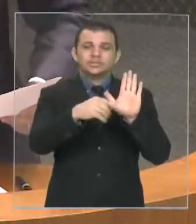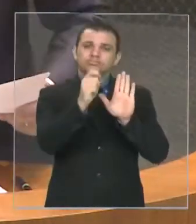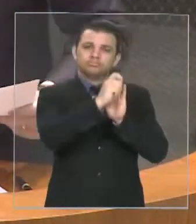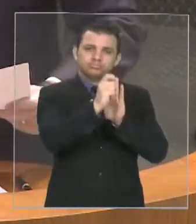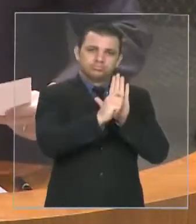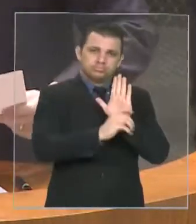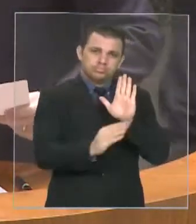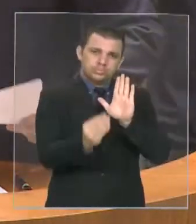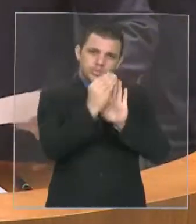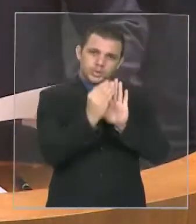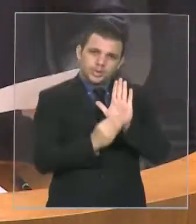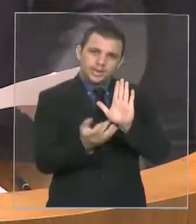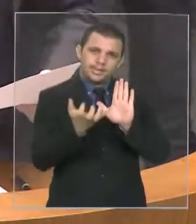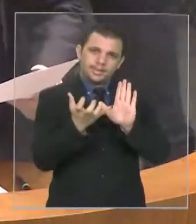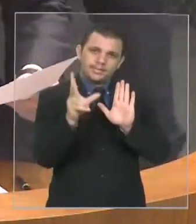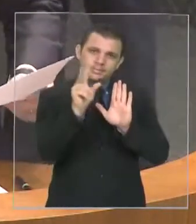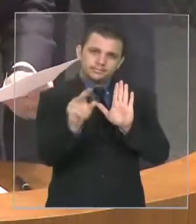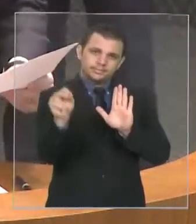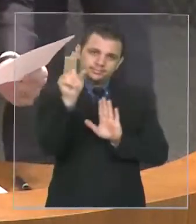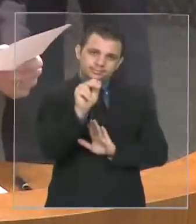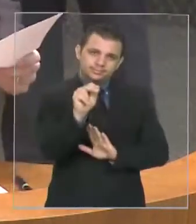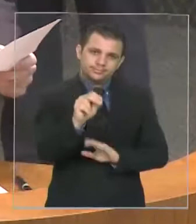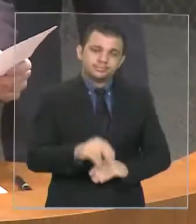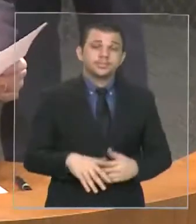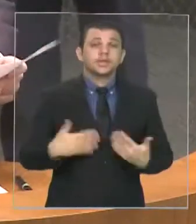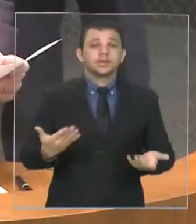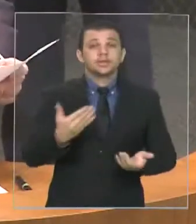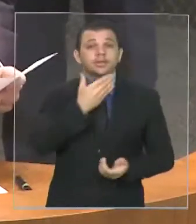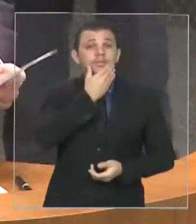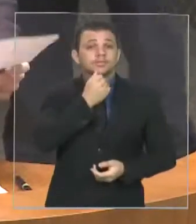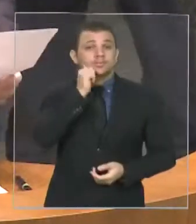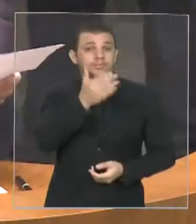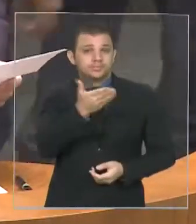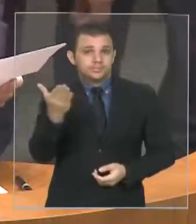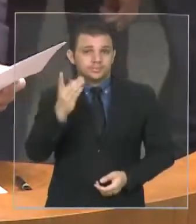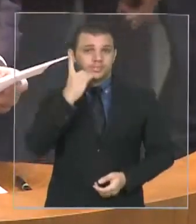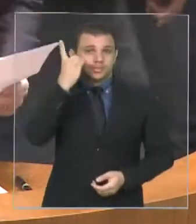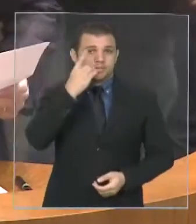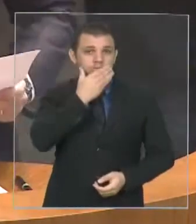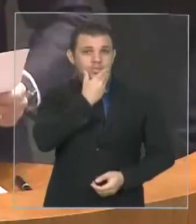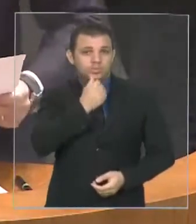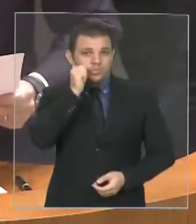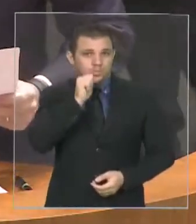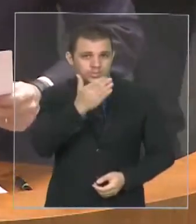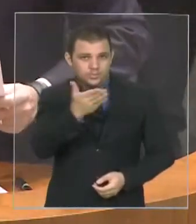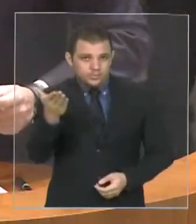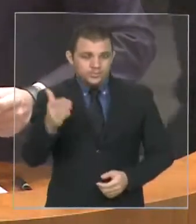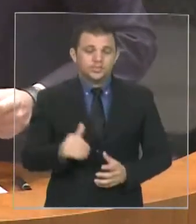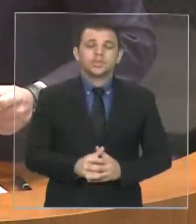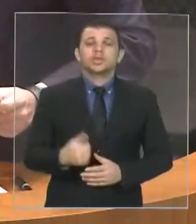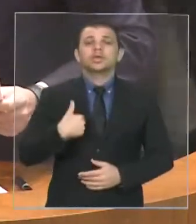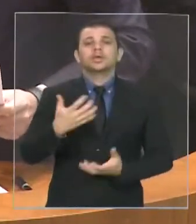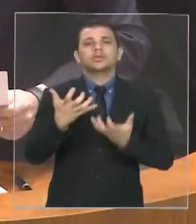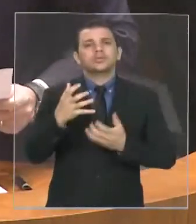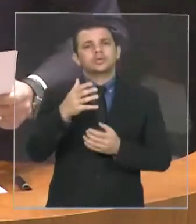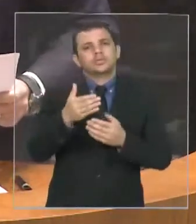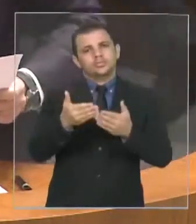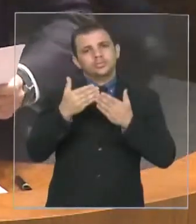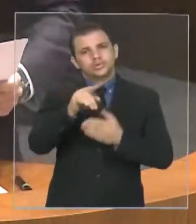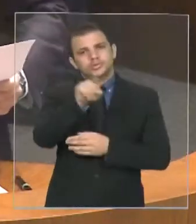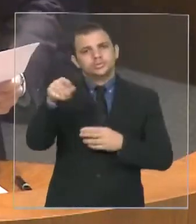tenta fazer propaganda enganosa. Então, senhoras e senhores deputados e deputadas, por favor, eu gostaria de um segundo de